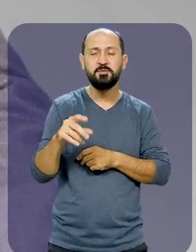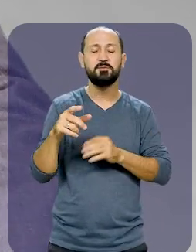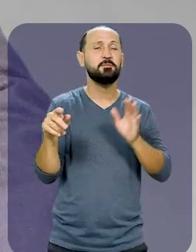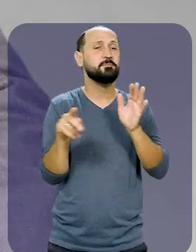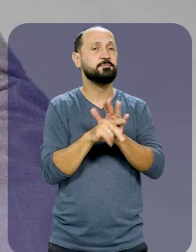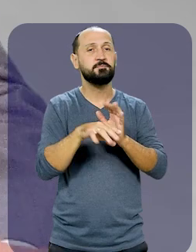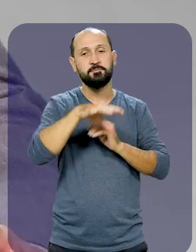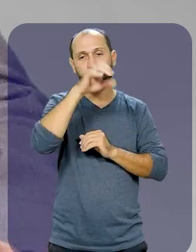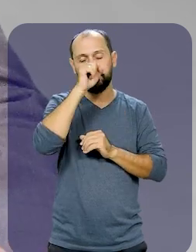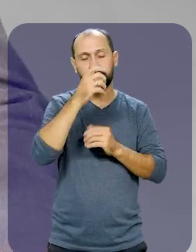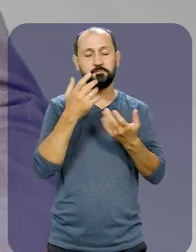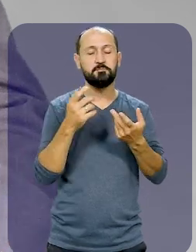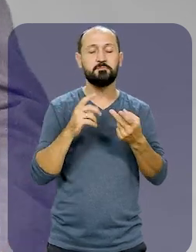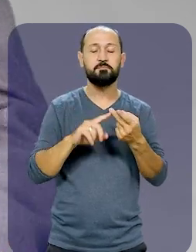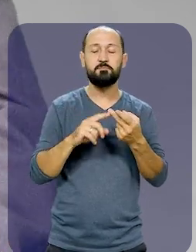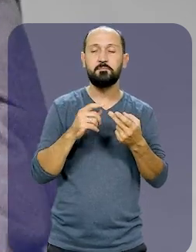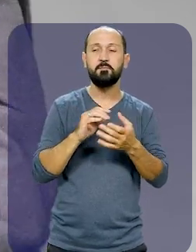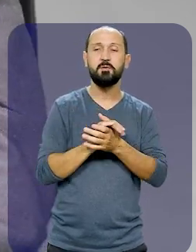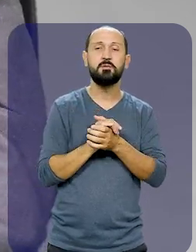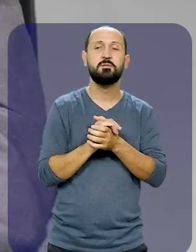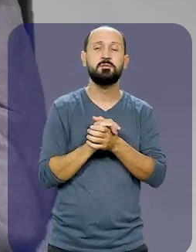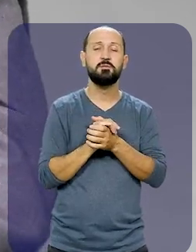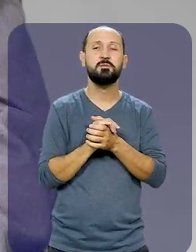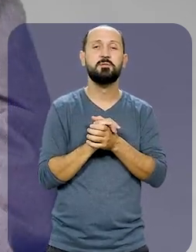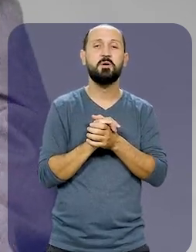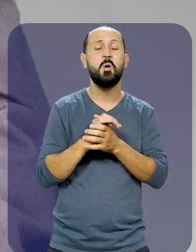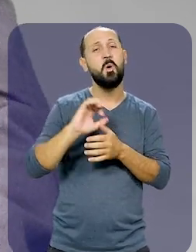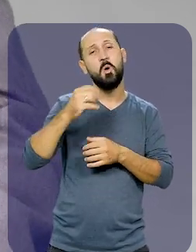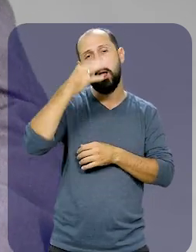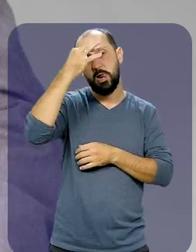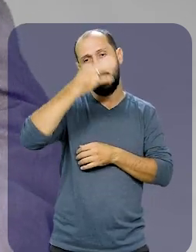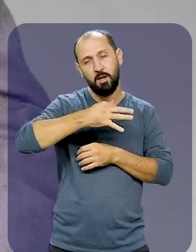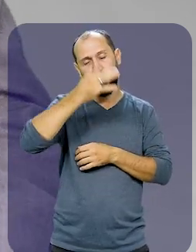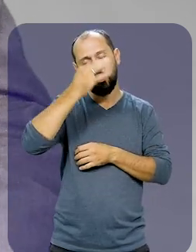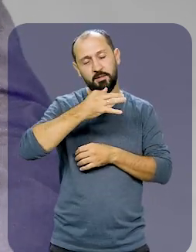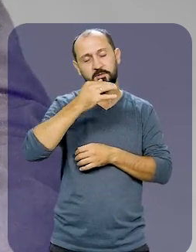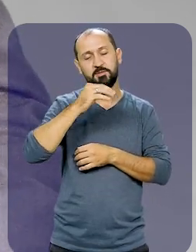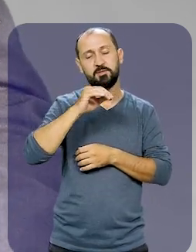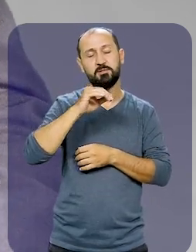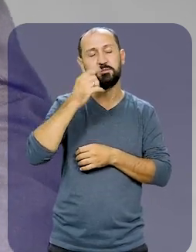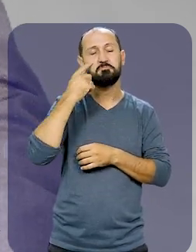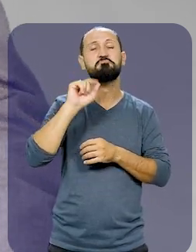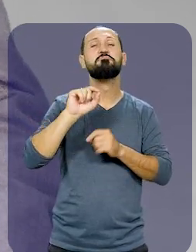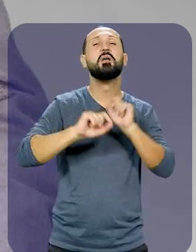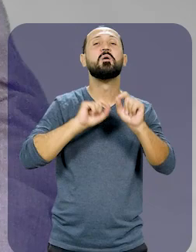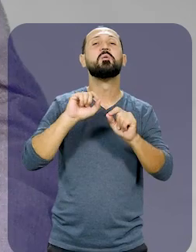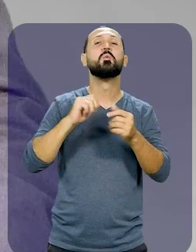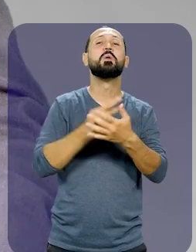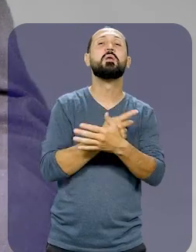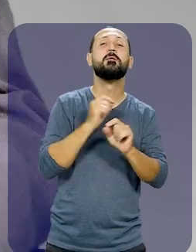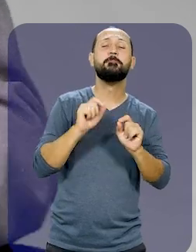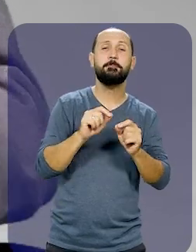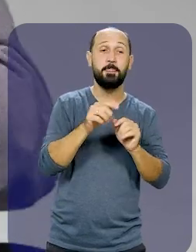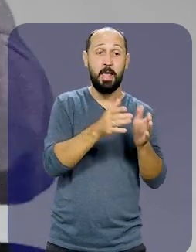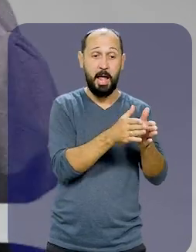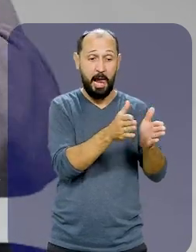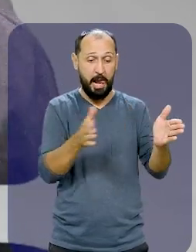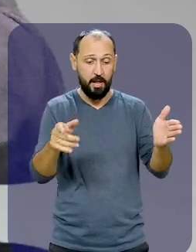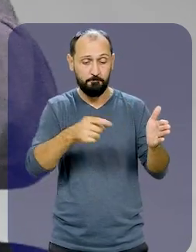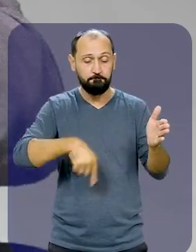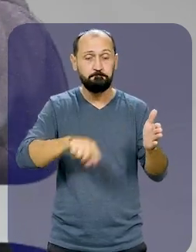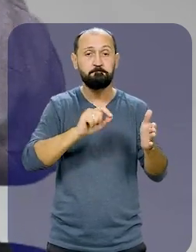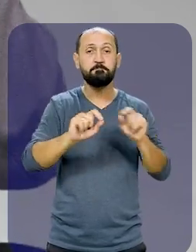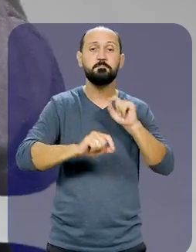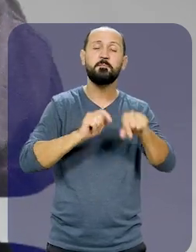sincicial respiratório, adenovírus, que pega bem as crianças, ou a gripe pela influenza, o que acontece? Essas